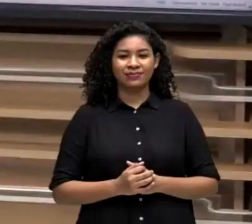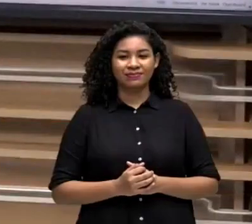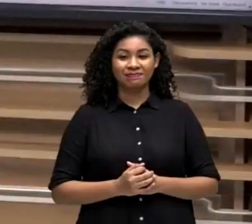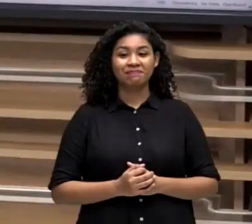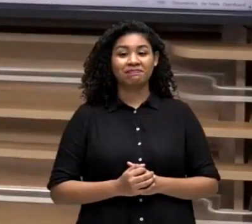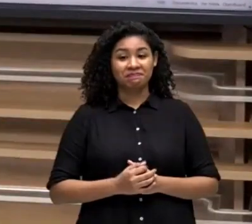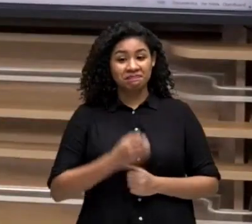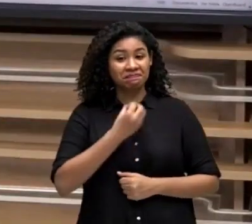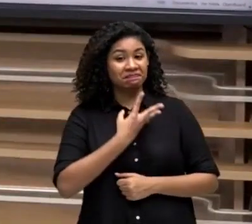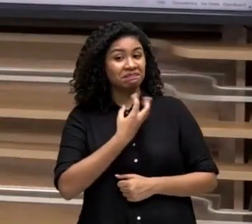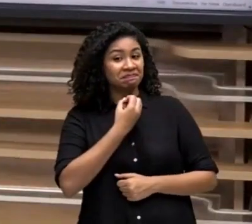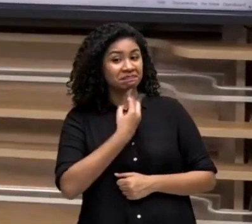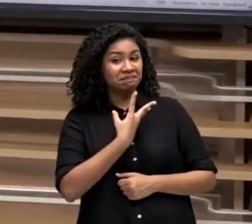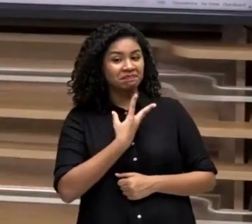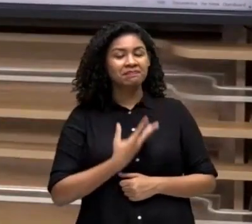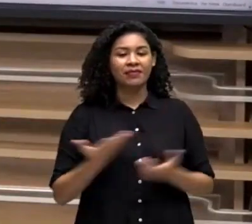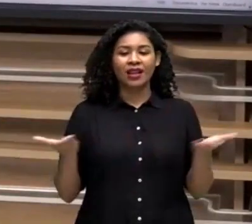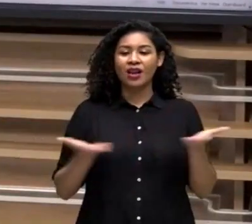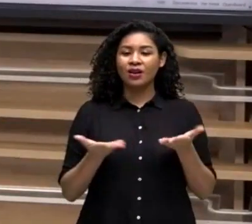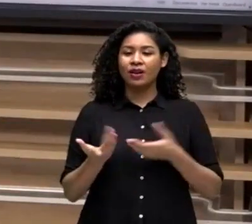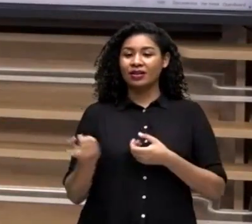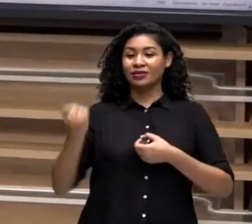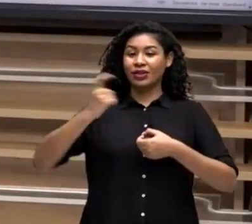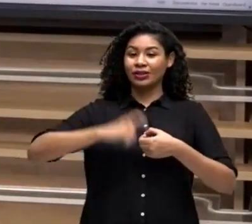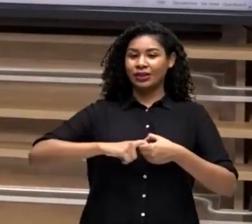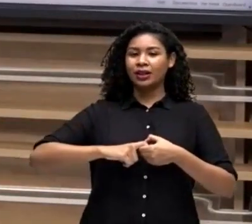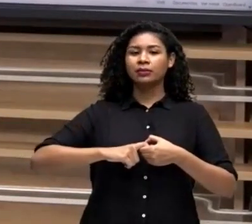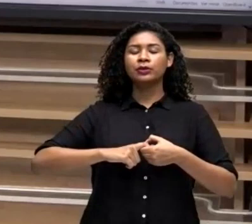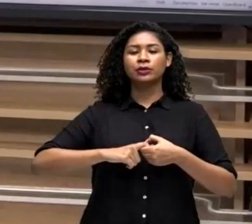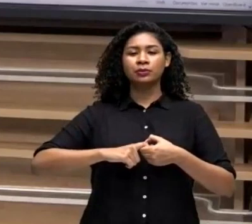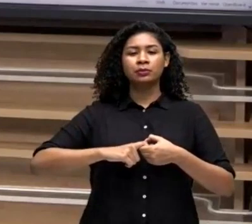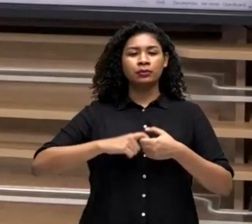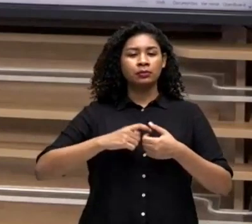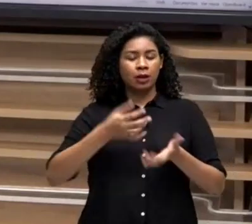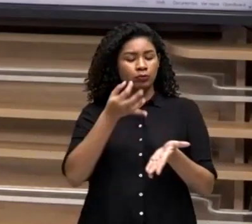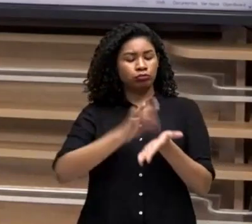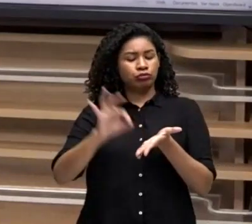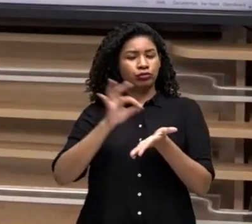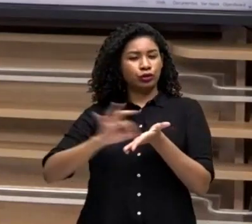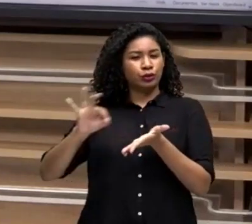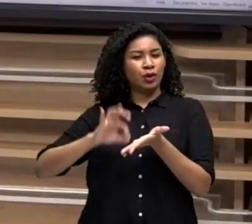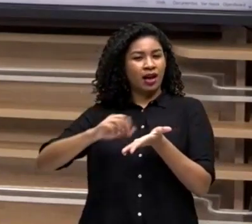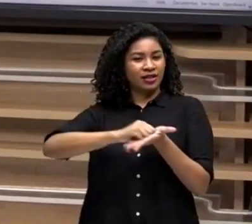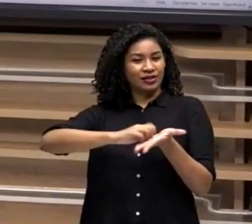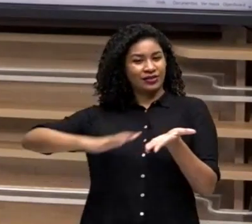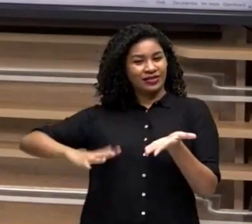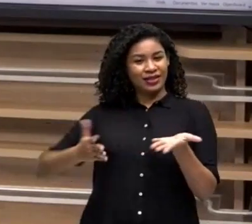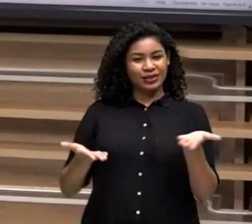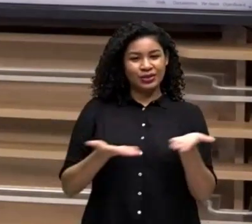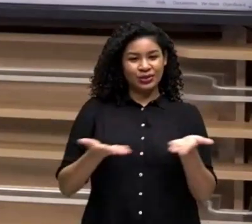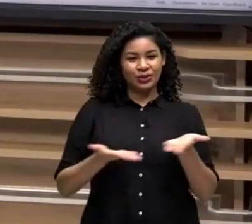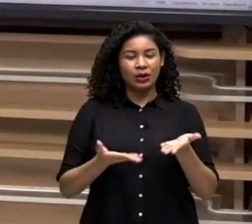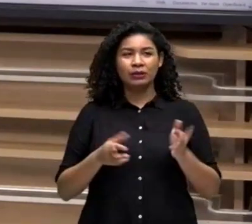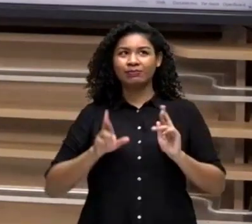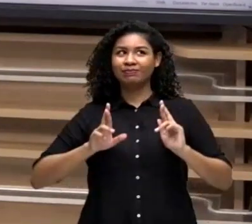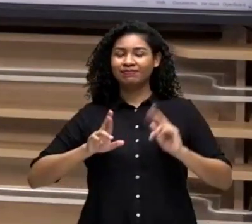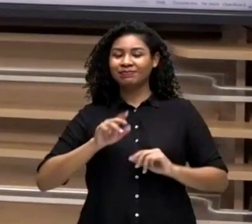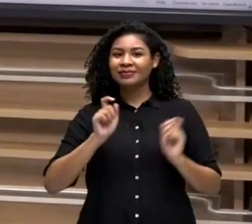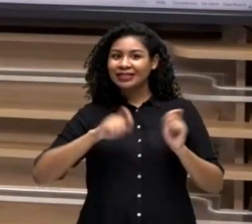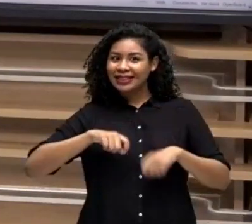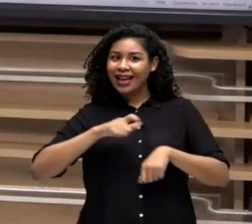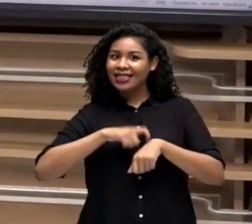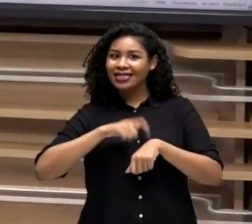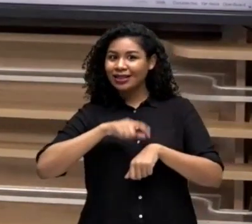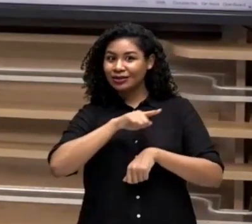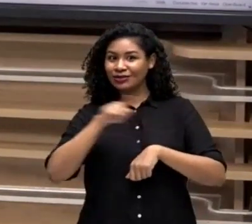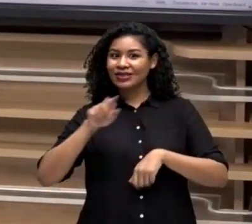Beleza, então, pessoal. Estamos aqui de volta para verificarmos a correção da nossa DLI de hoje. Espero que tenha dado tempo de vocês terem